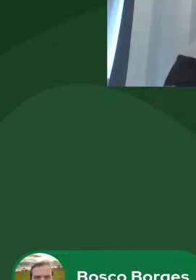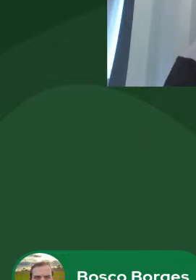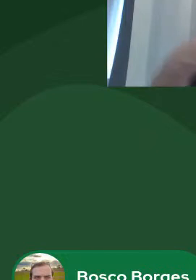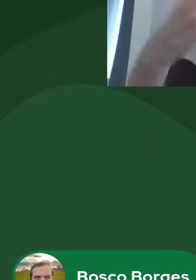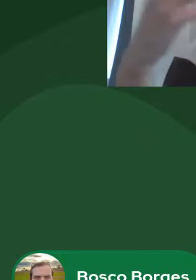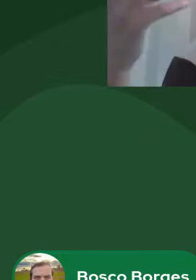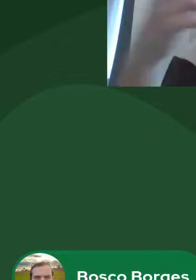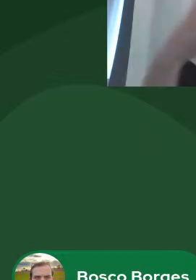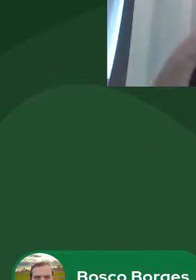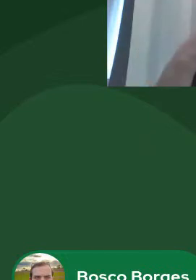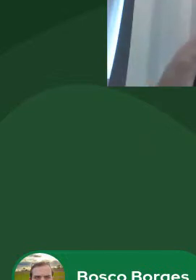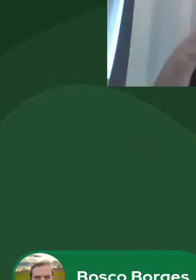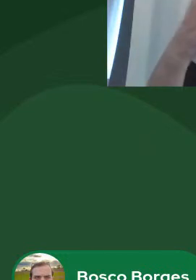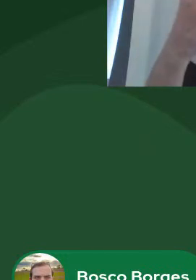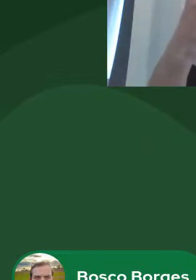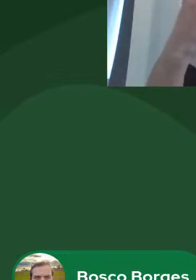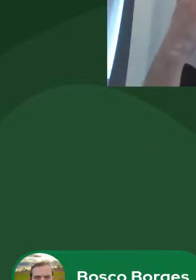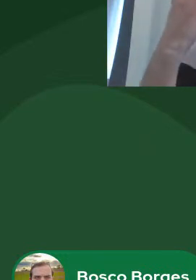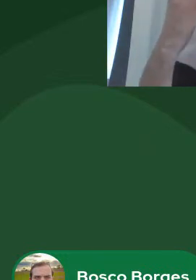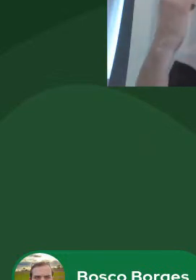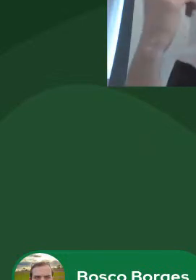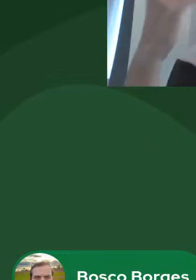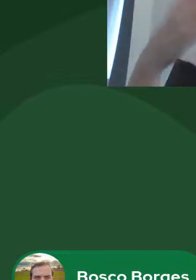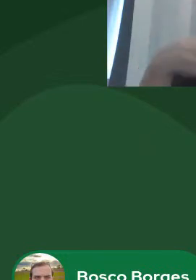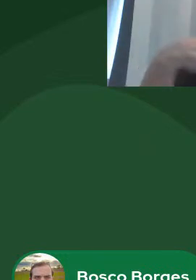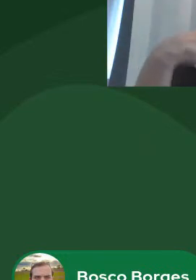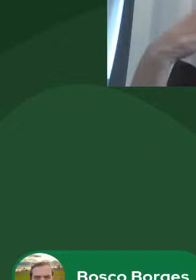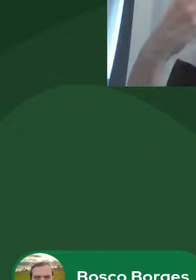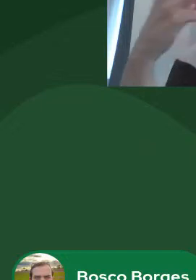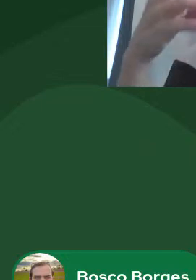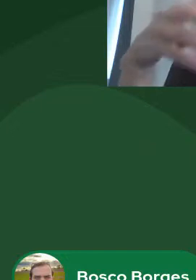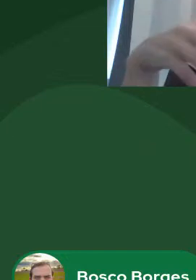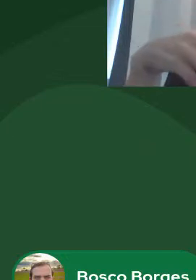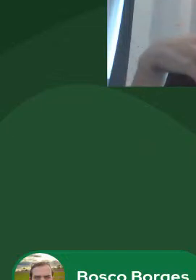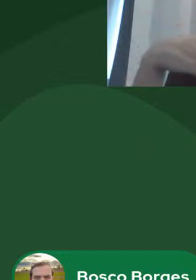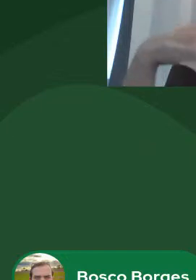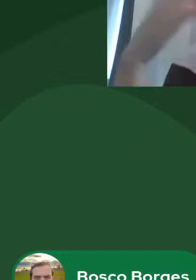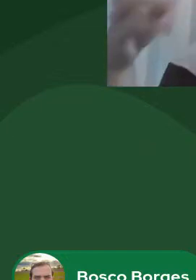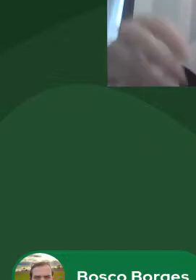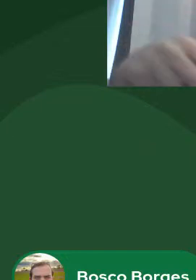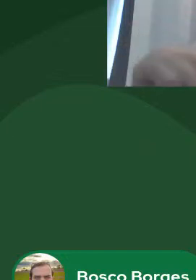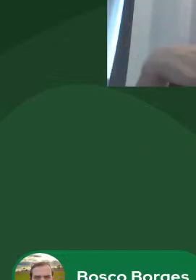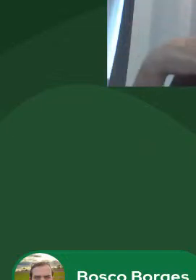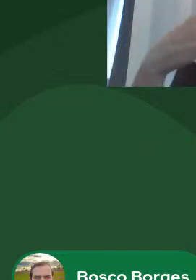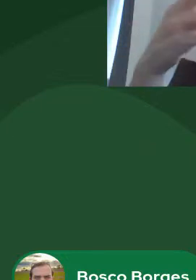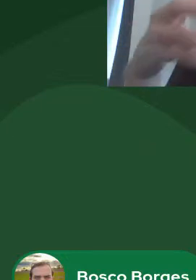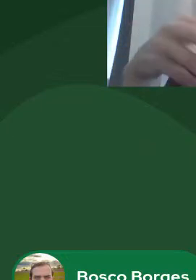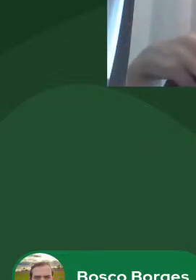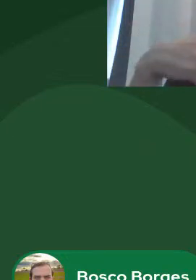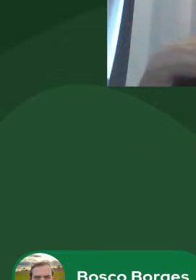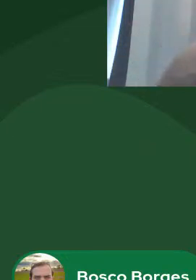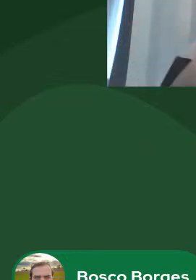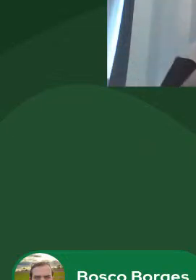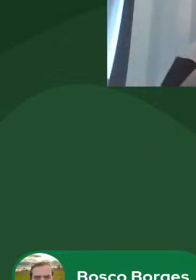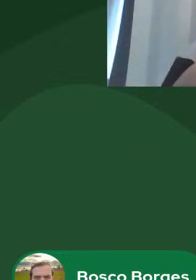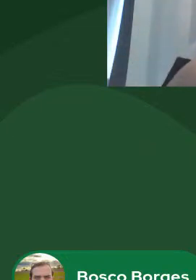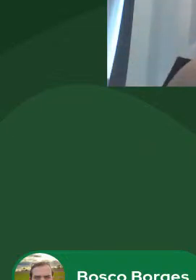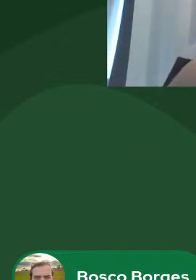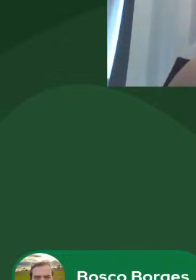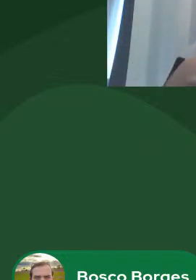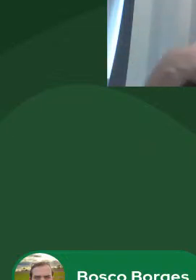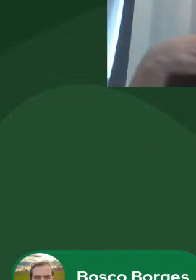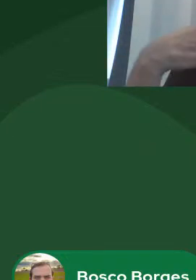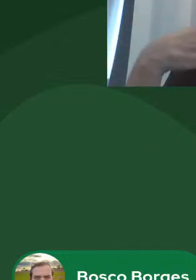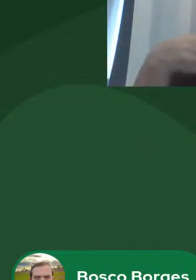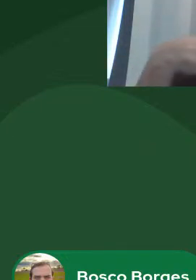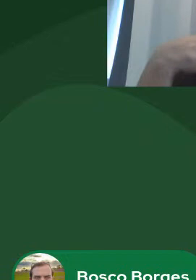gente tem que ter, assim, alguém no local, né? Acaba sendo alguém que a gente conhece, que já passou por um evento, mas é isso que eu sempre